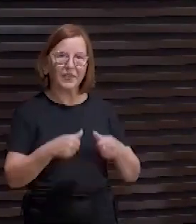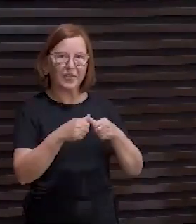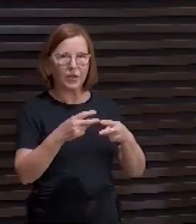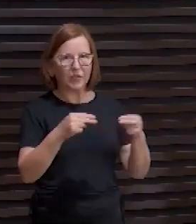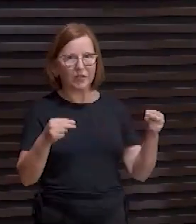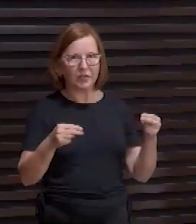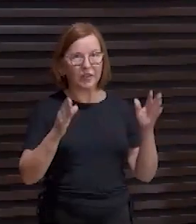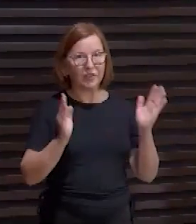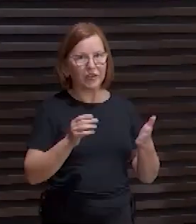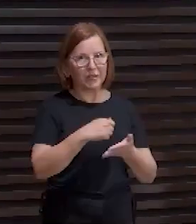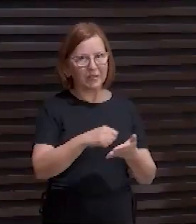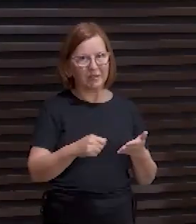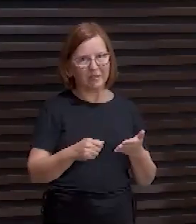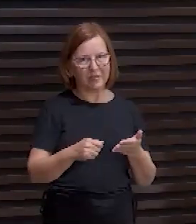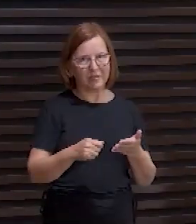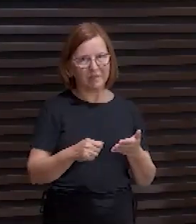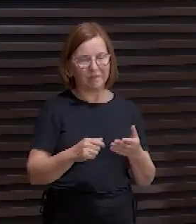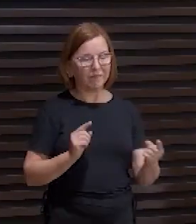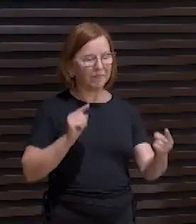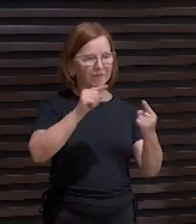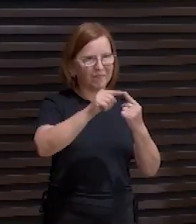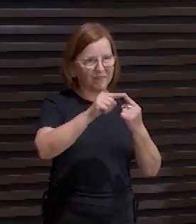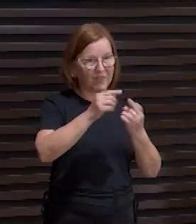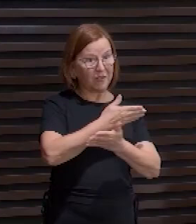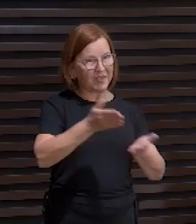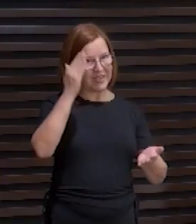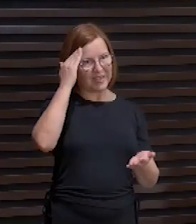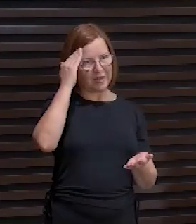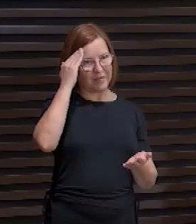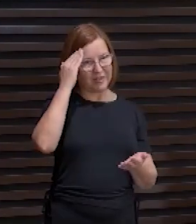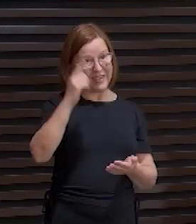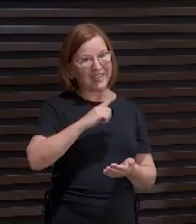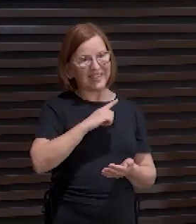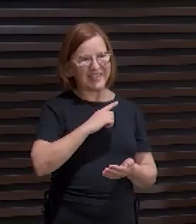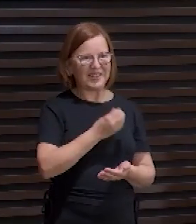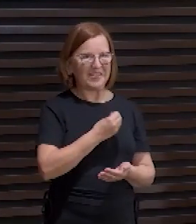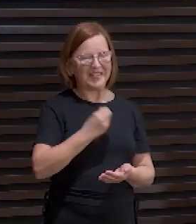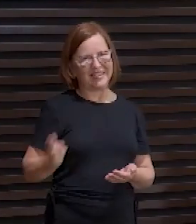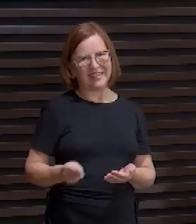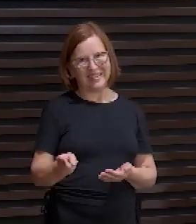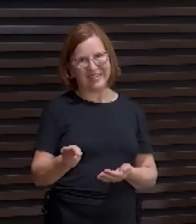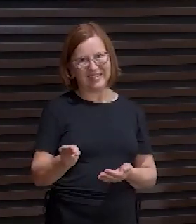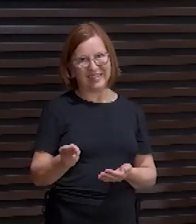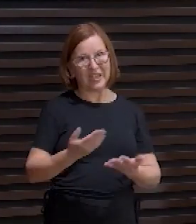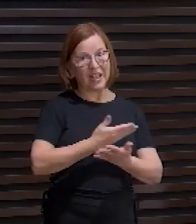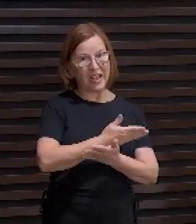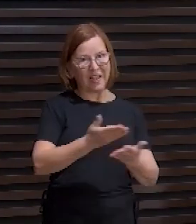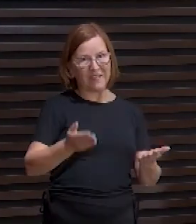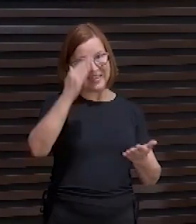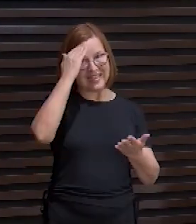Estas coisas vos escrevi, a fim de saberdes que tendes a vida eterna. a vós outros